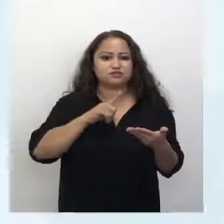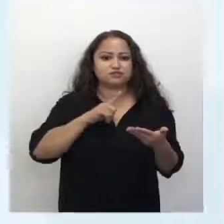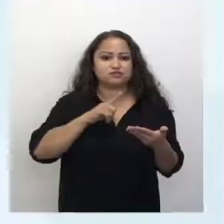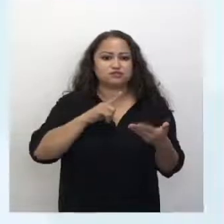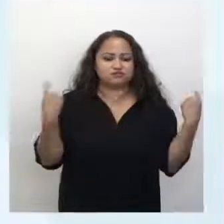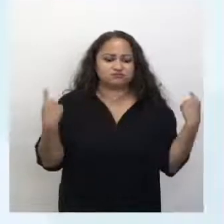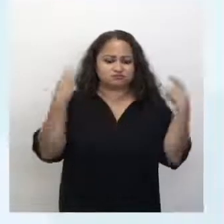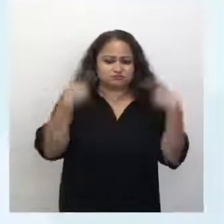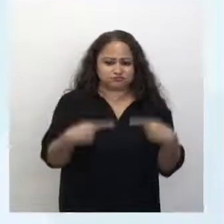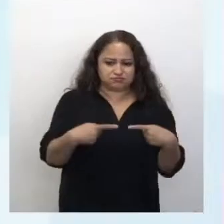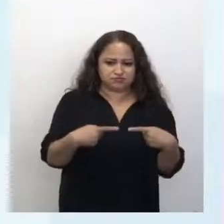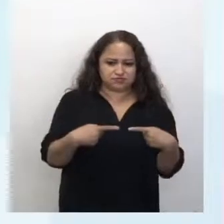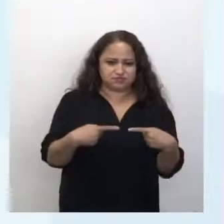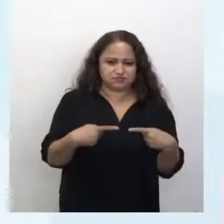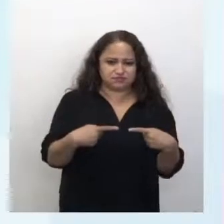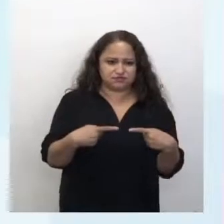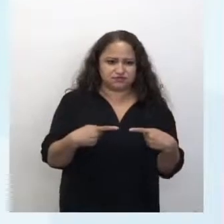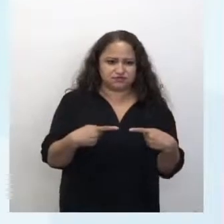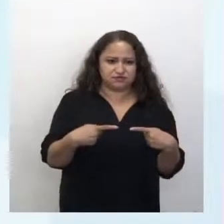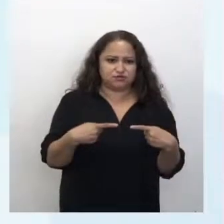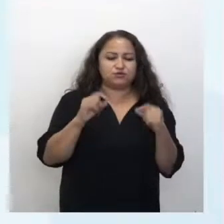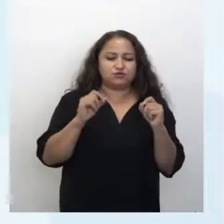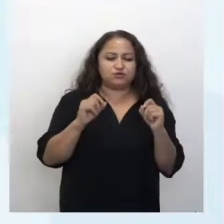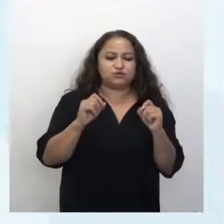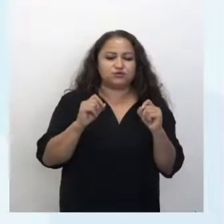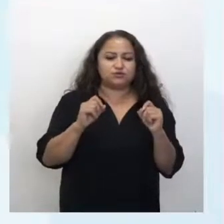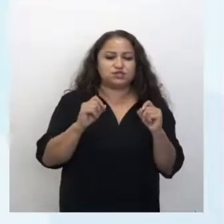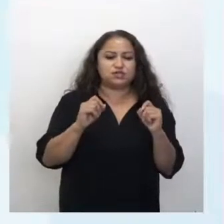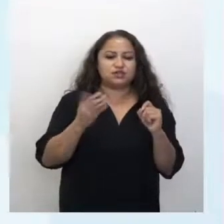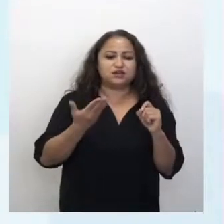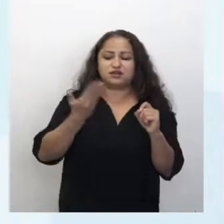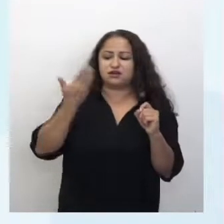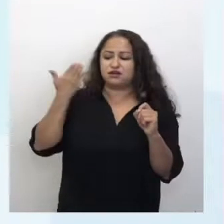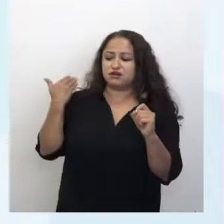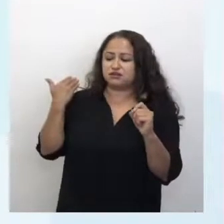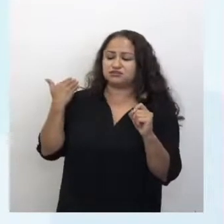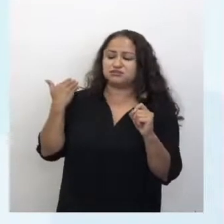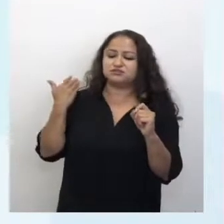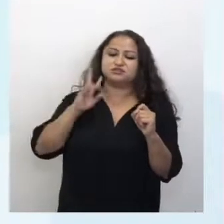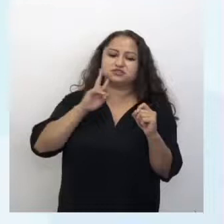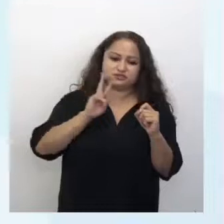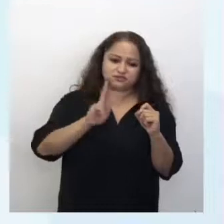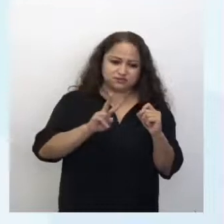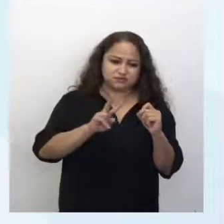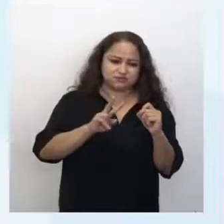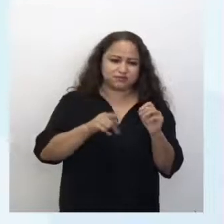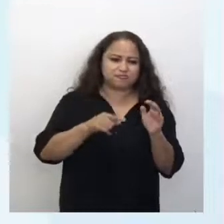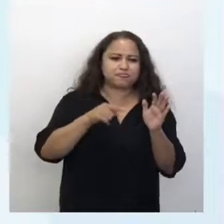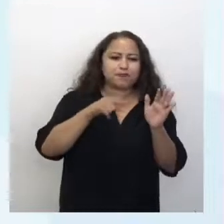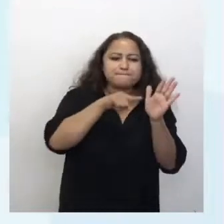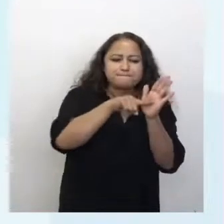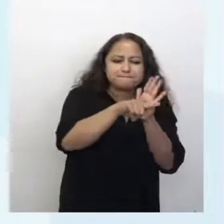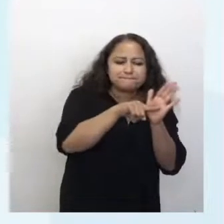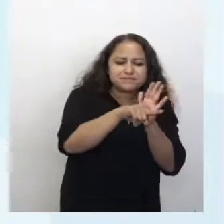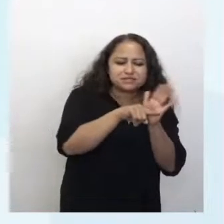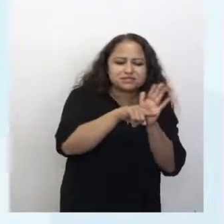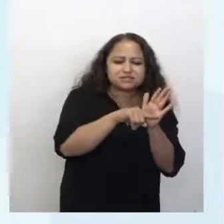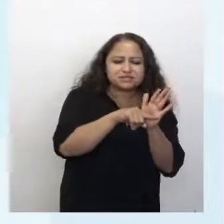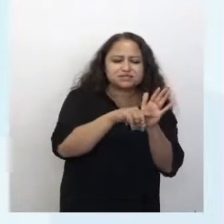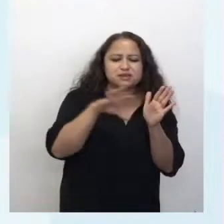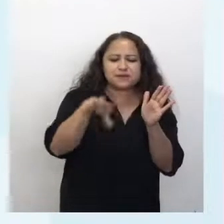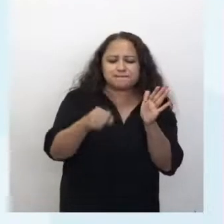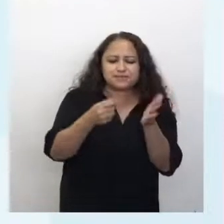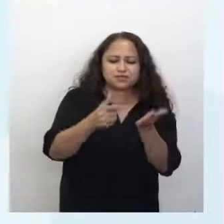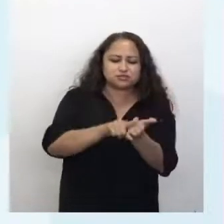vocês, né? Numa revisãozinha aqui dessa aula. Vocês vão realizar um trabalho de pesquisa. Peguem jornais, livros, revistas, o que vocês tiverem à